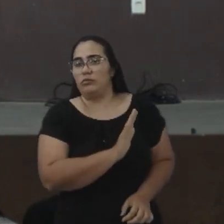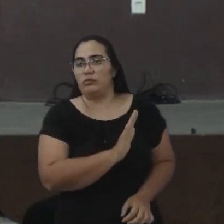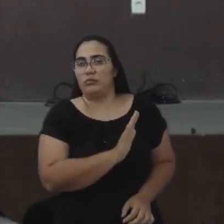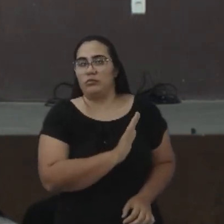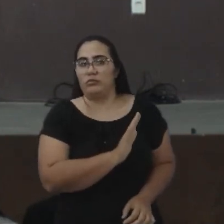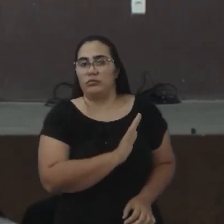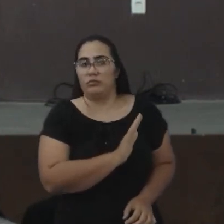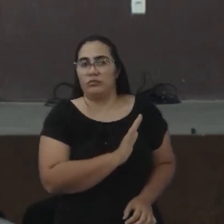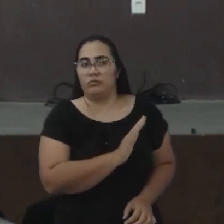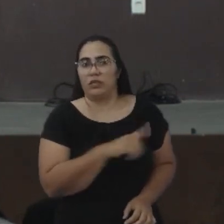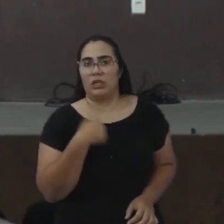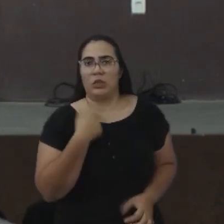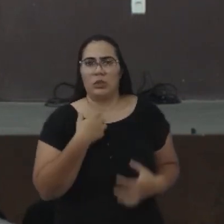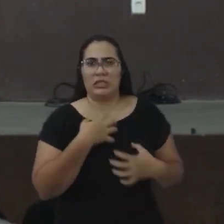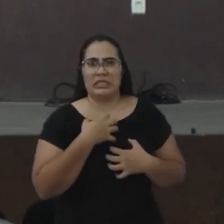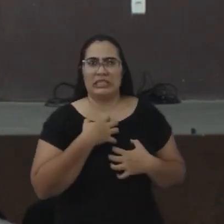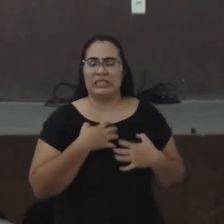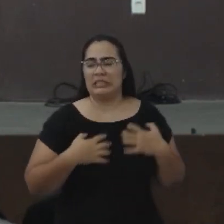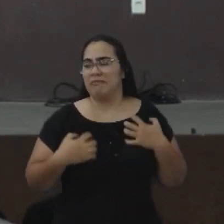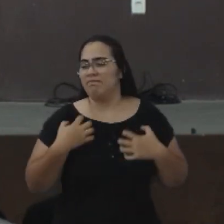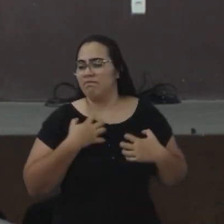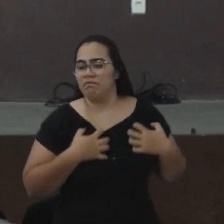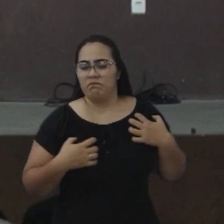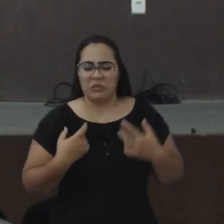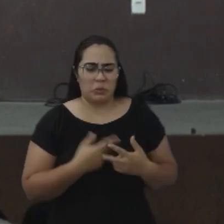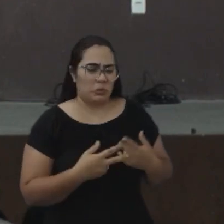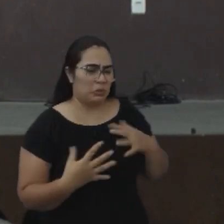Deveríamos estar incomodados.